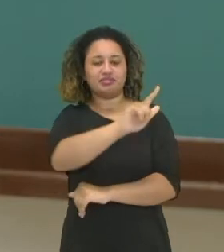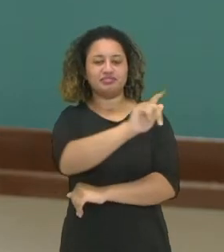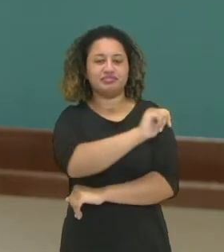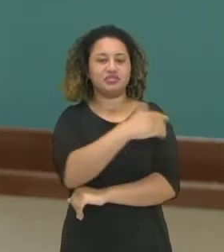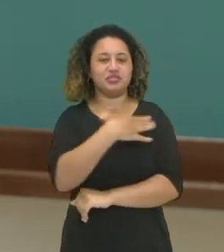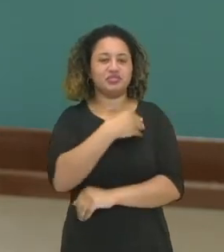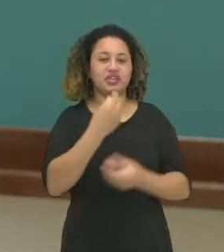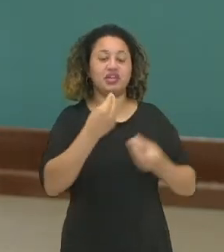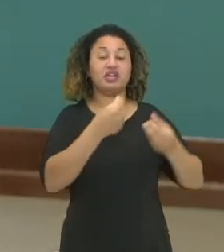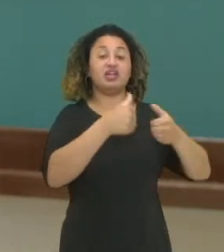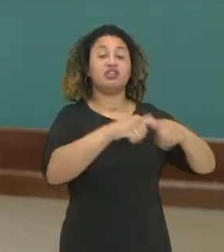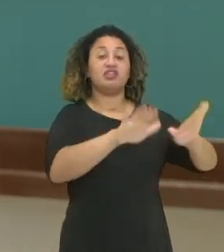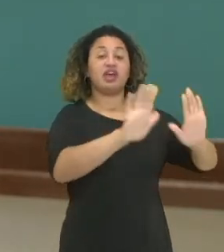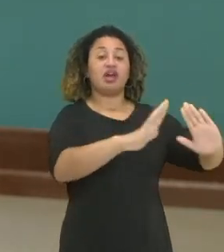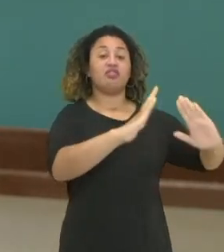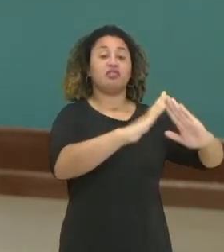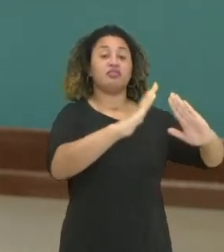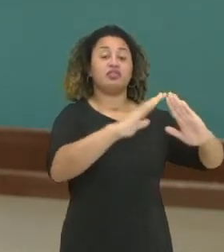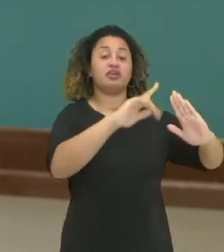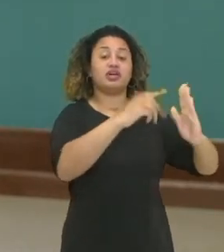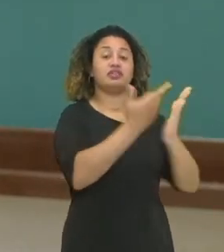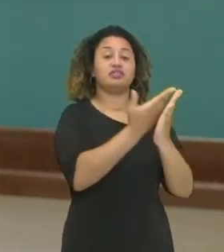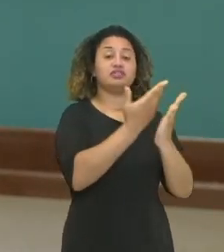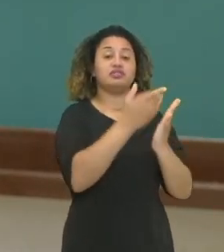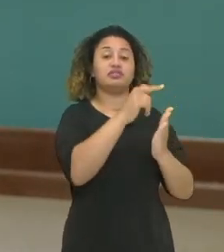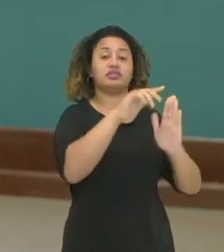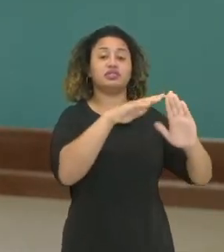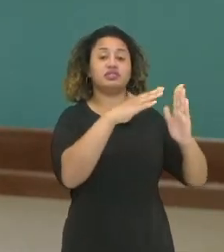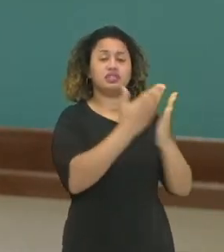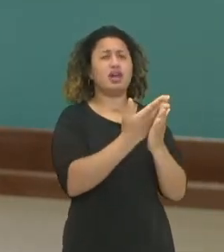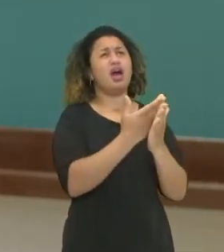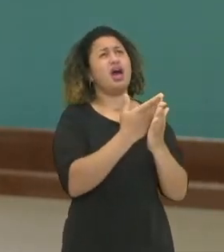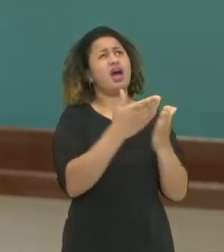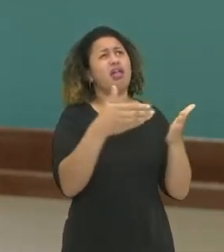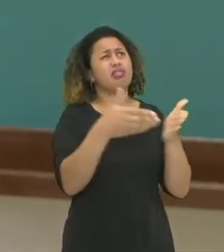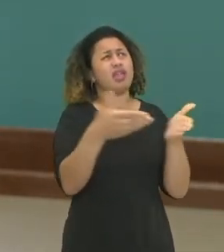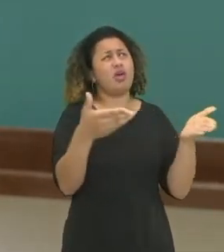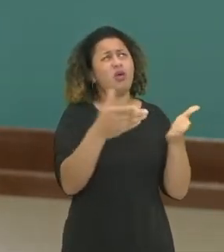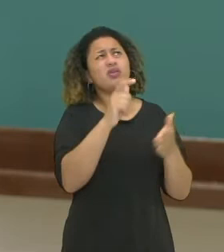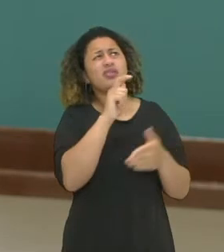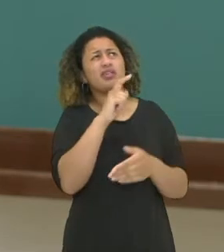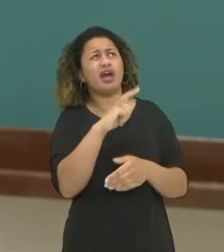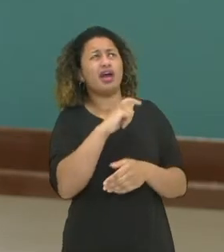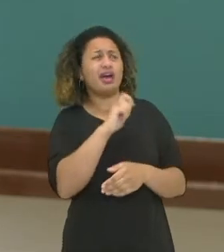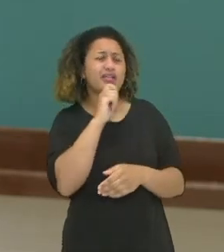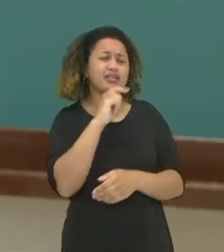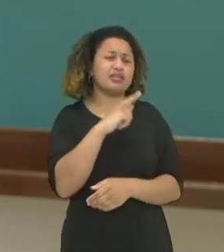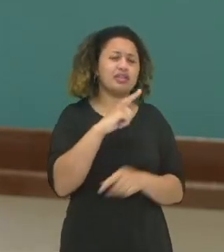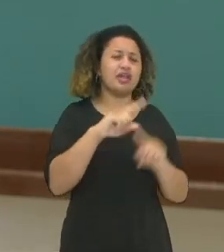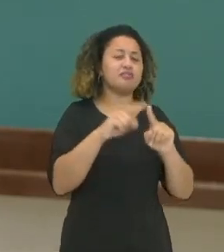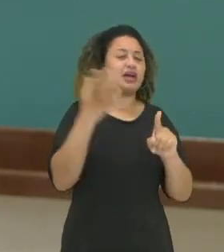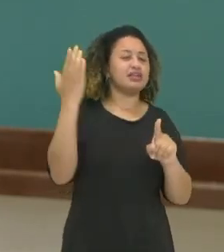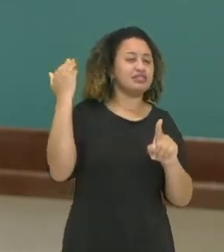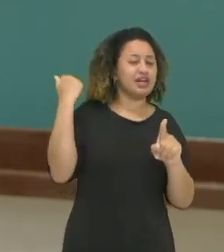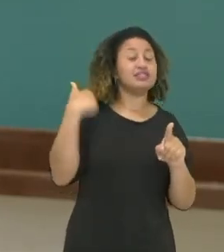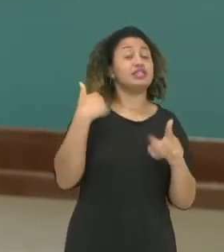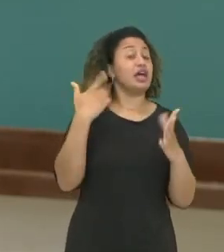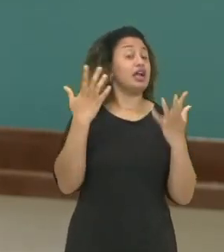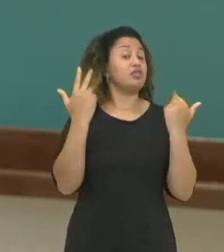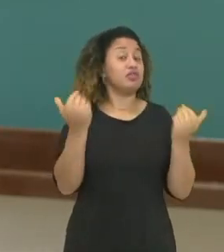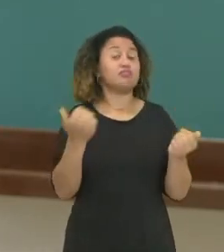ficavam morando e estudando no internato. Até hoje ainda existem internatos, mas na época era bem comum mandarem os